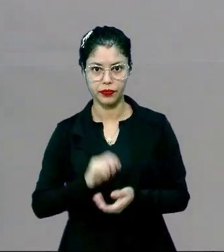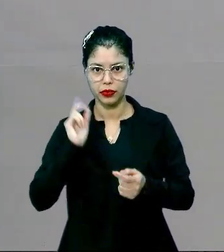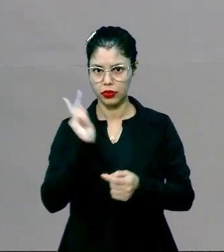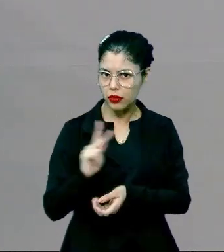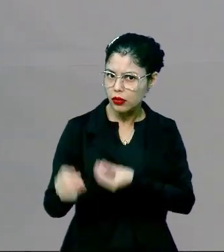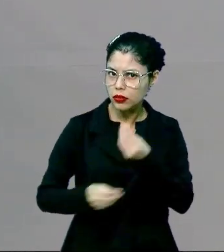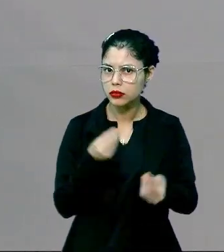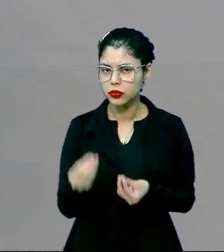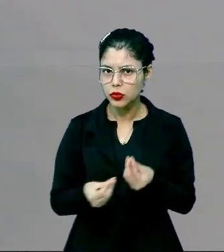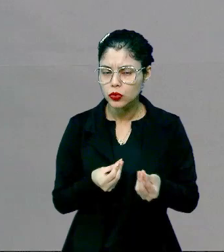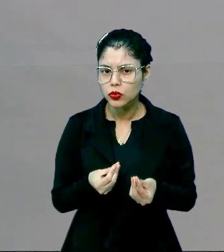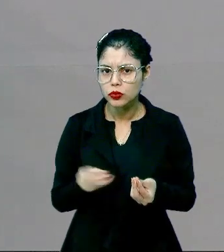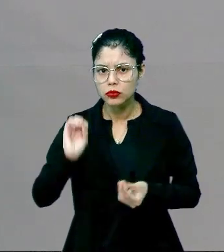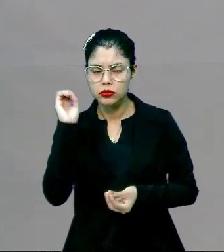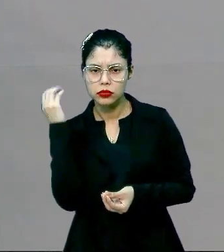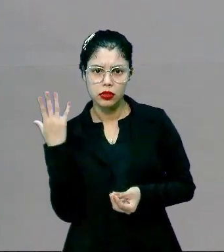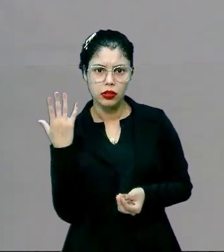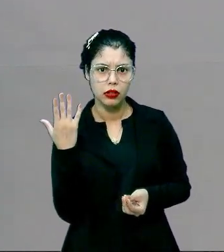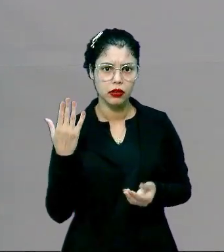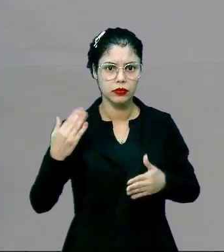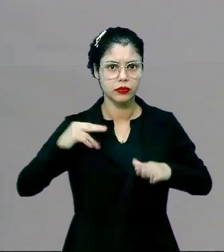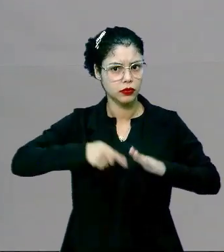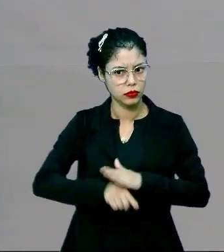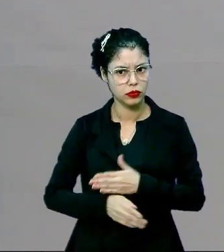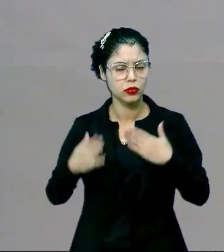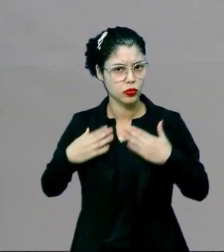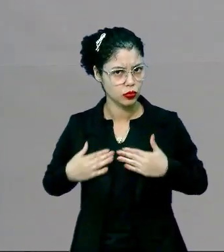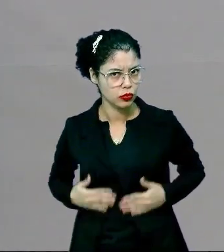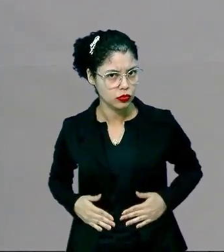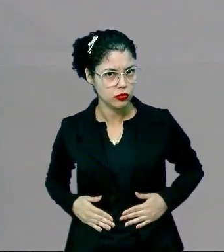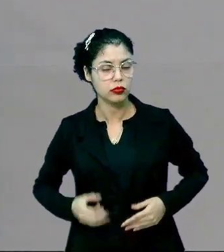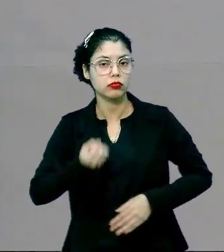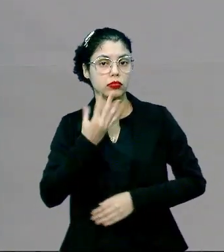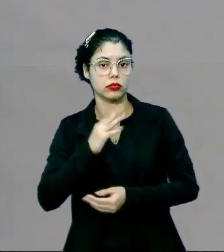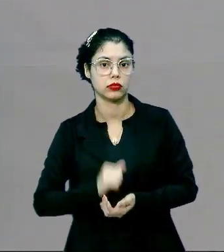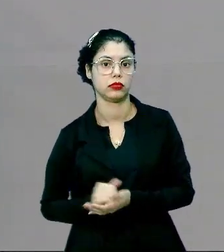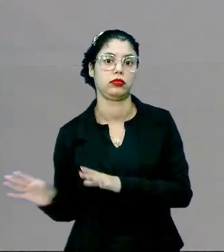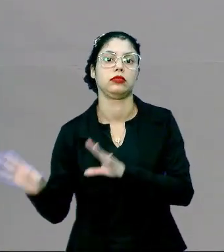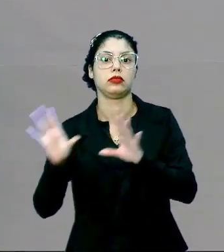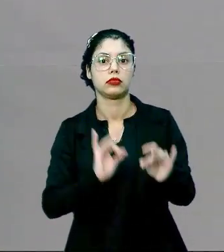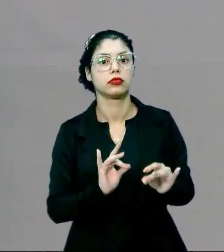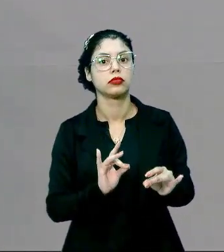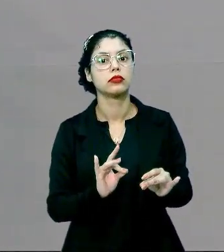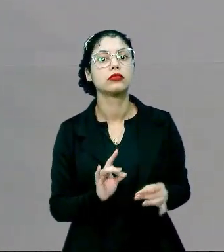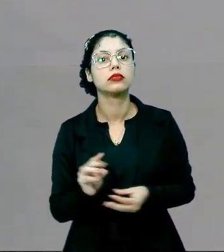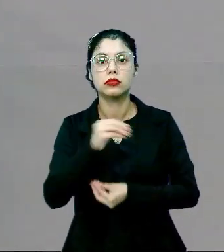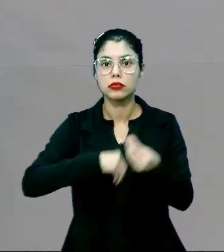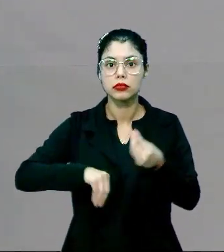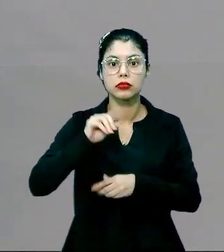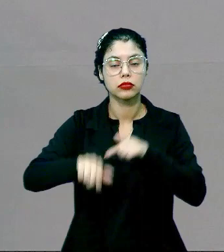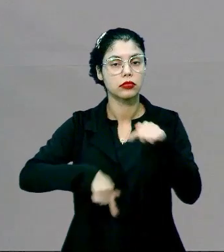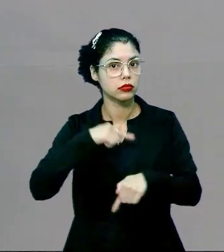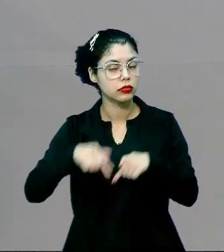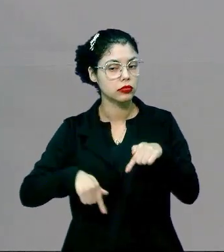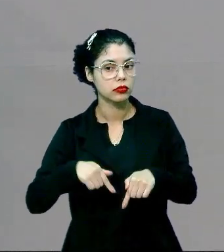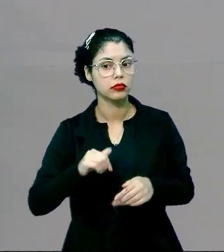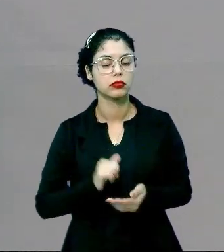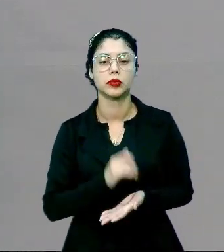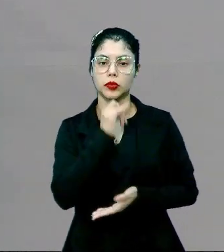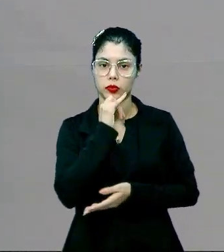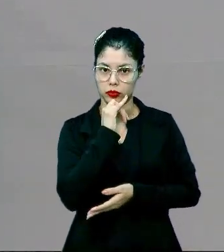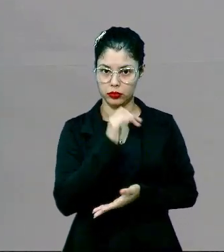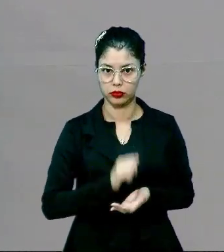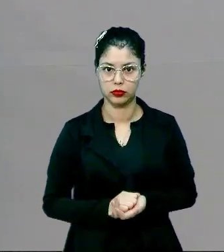Professora, mas como é que esses compostos nitrogenados ficam dentro do nosso corpo? Bom, através de reações químicas, como